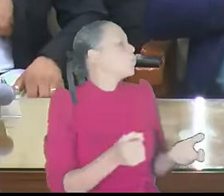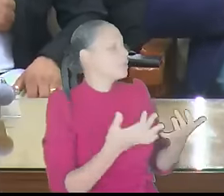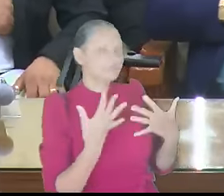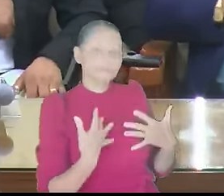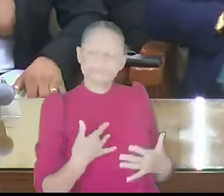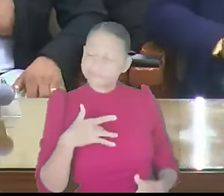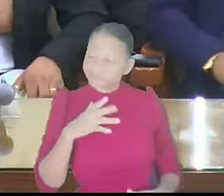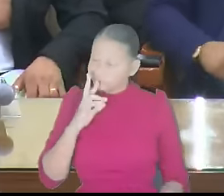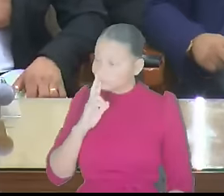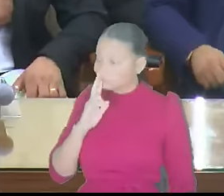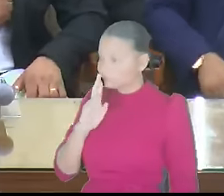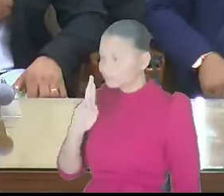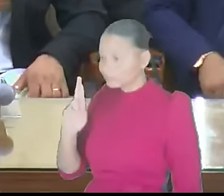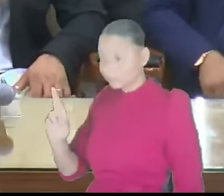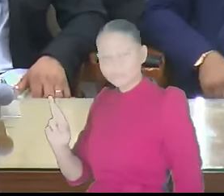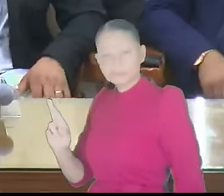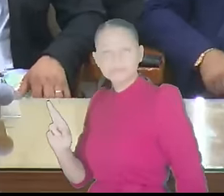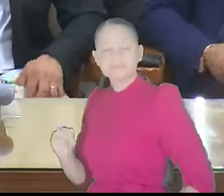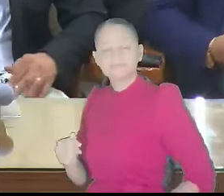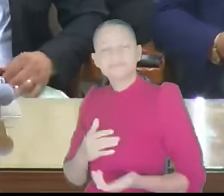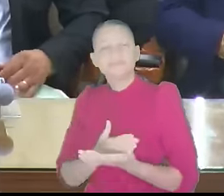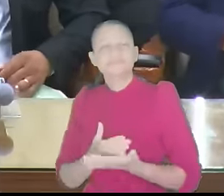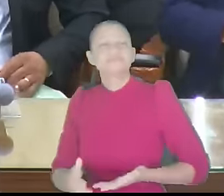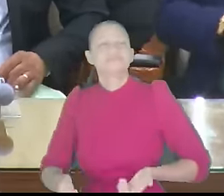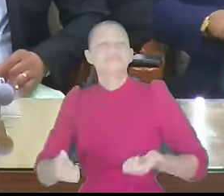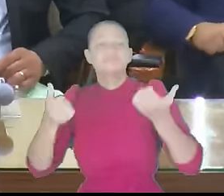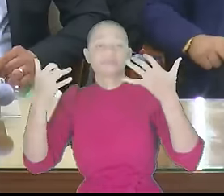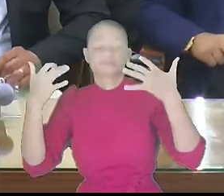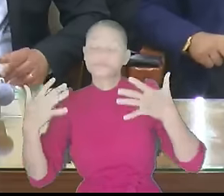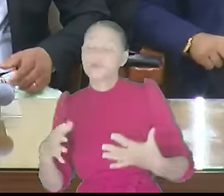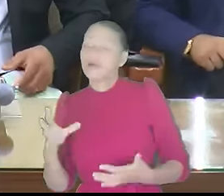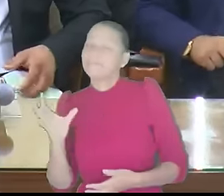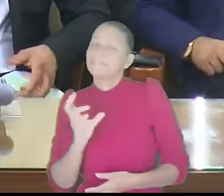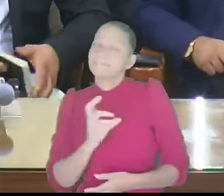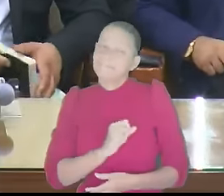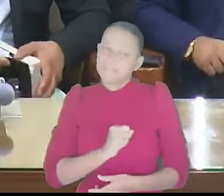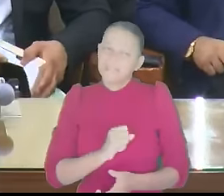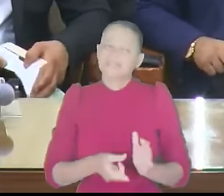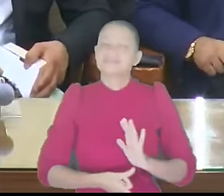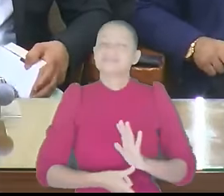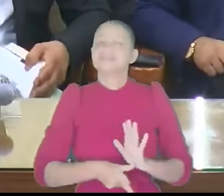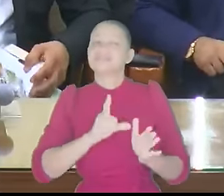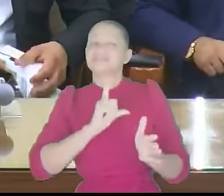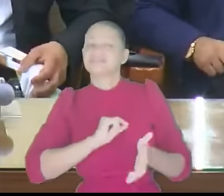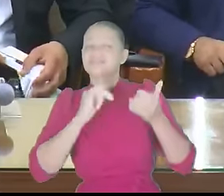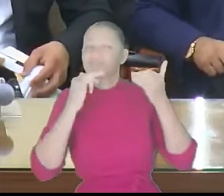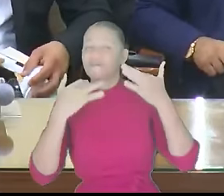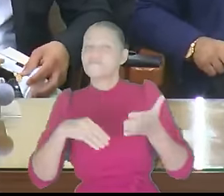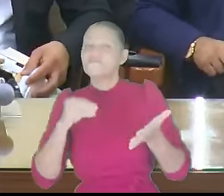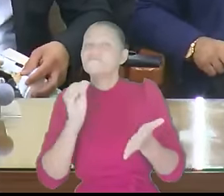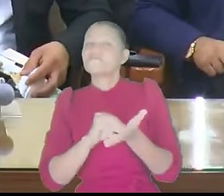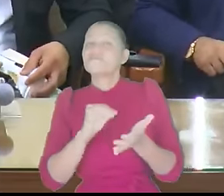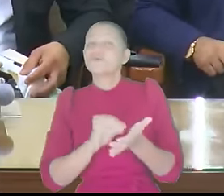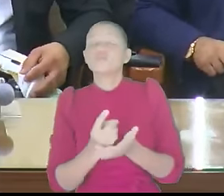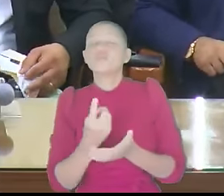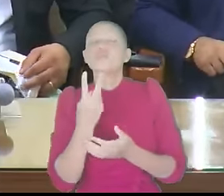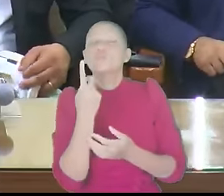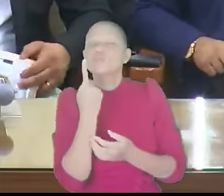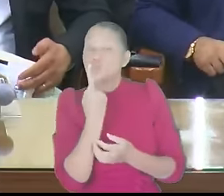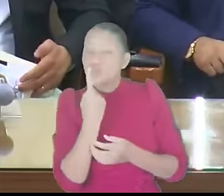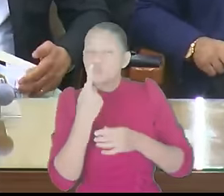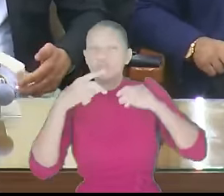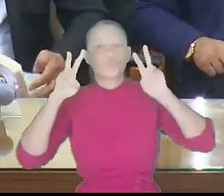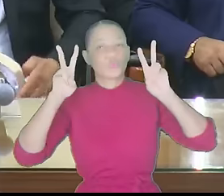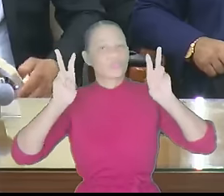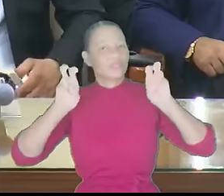respondeu. Aí ela começou a dizer o que o amado era, que eu já falei. Só ficou um tópico que Deus não permitiu